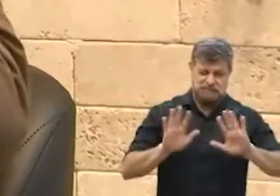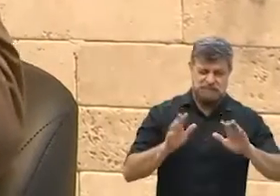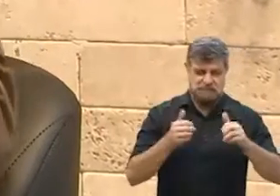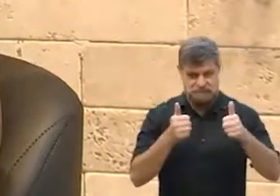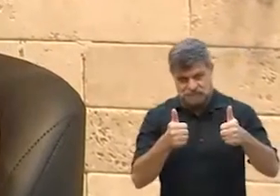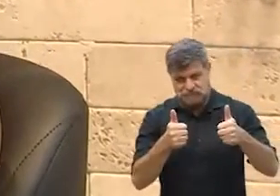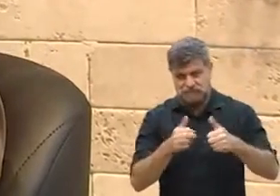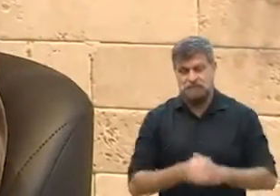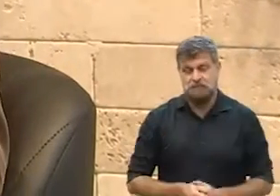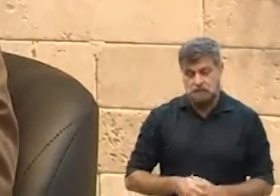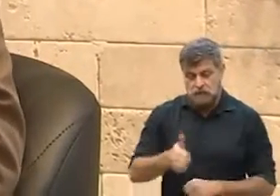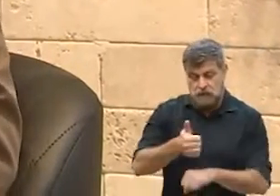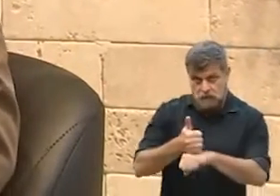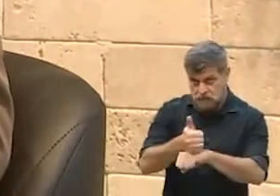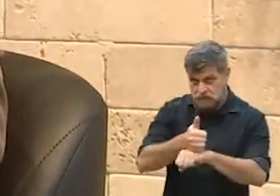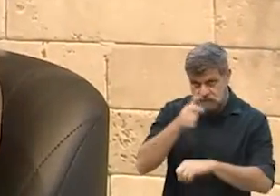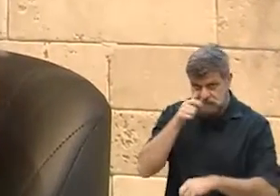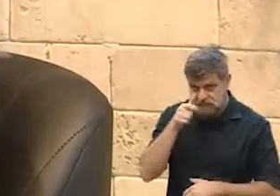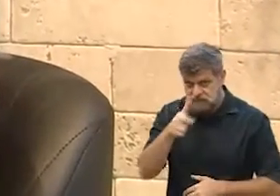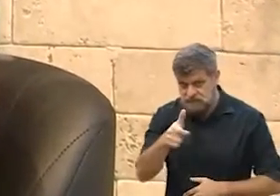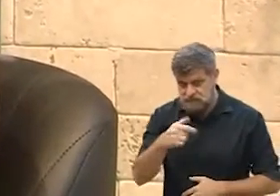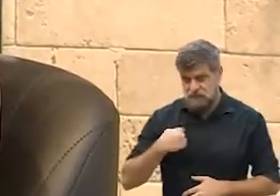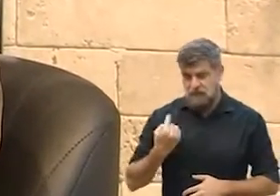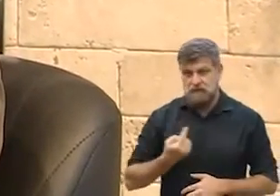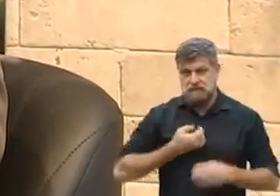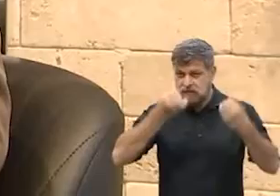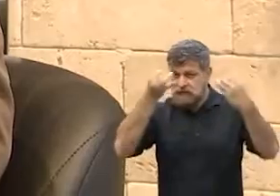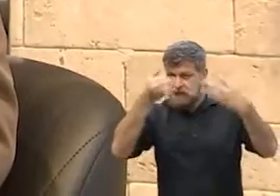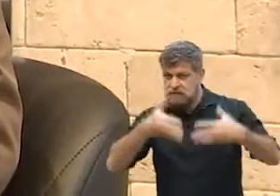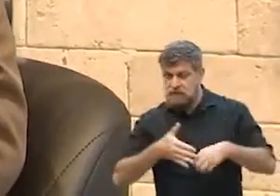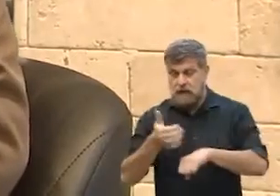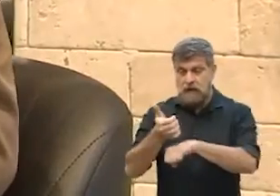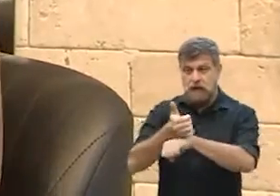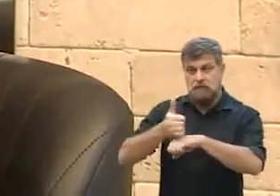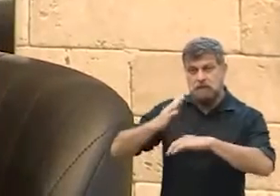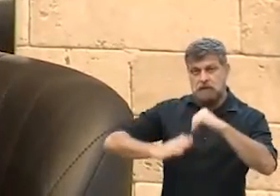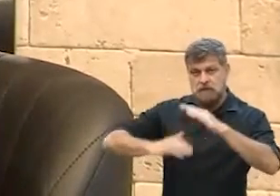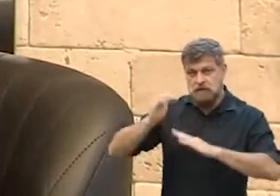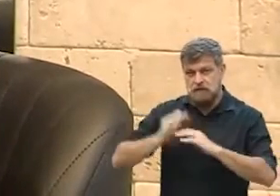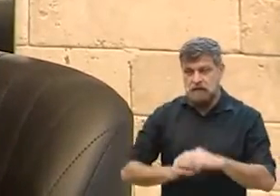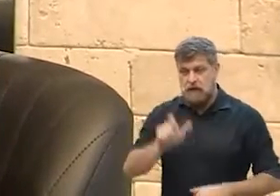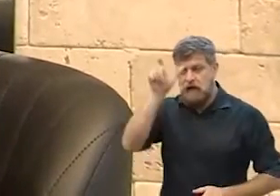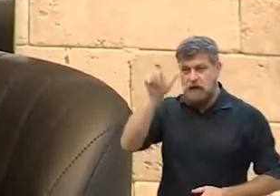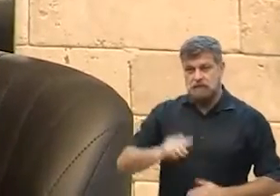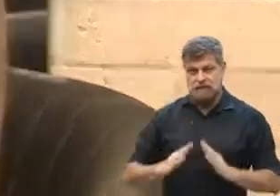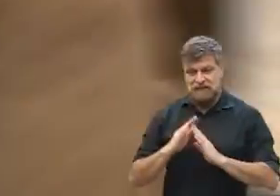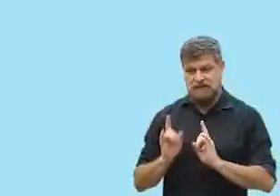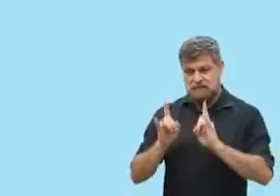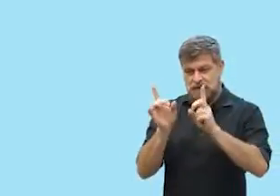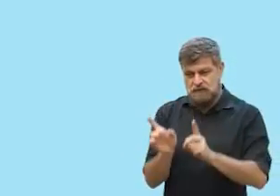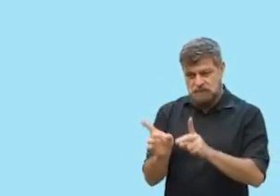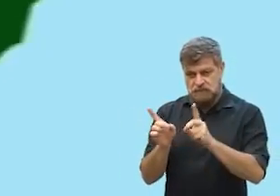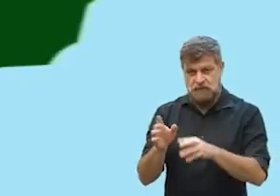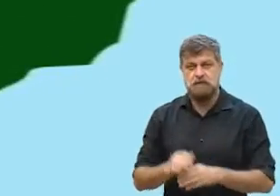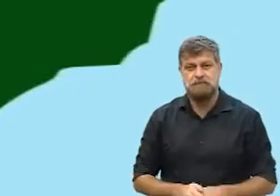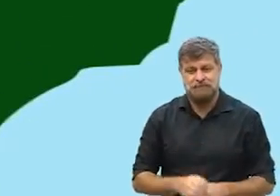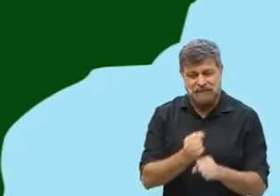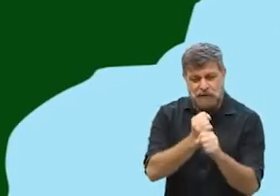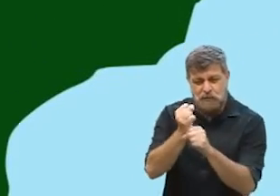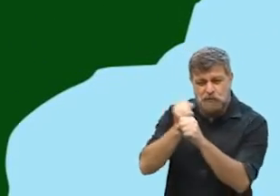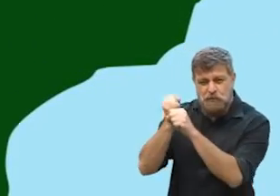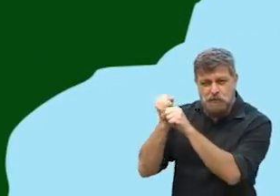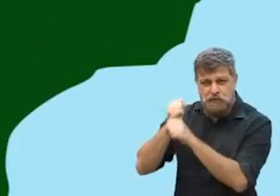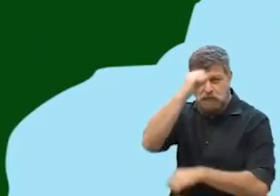Bom, é o quadro Se Liga na Profissão e olha só, hoje a gente vai falar sobre corretor de imóveis. Então, se liga aí, bora! Nos primeiros anos